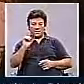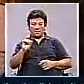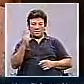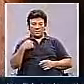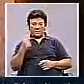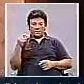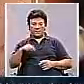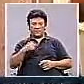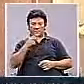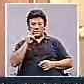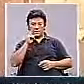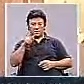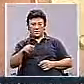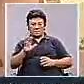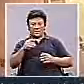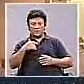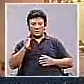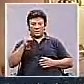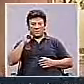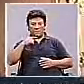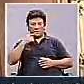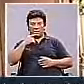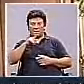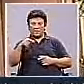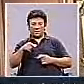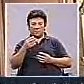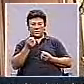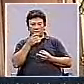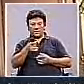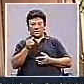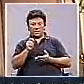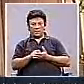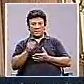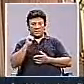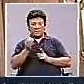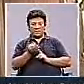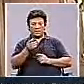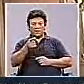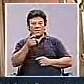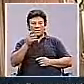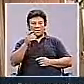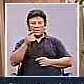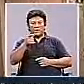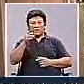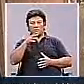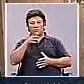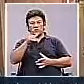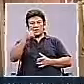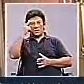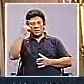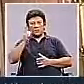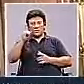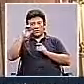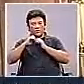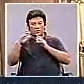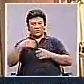vez que cá venho ver o festival, mas tenho ouvido falar muito bem deste evento. Daquilo que lhe explicaram, o é que acha do conceito? O